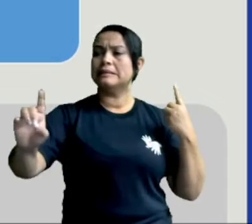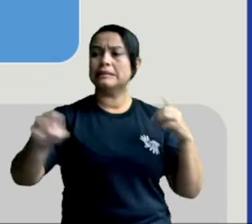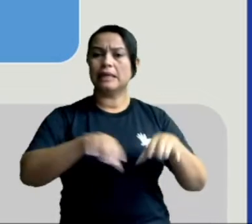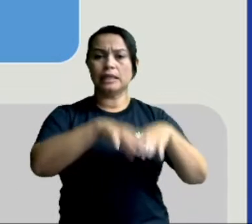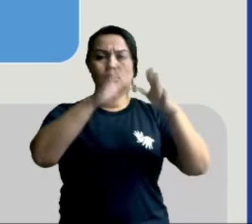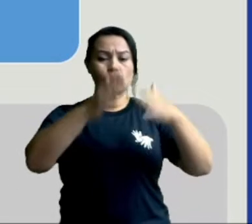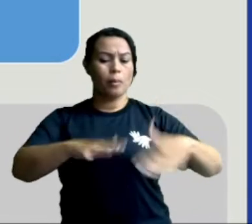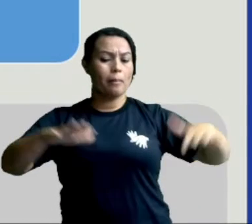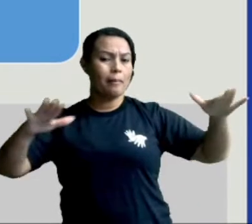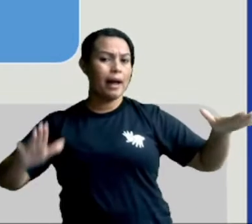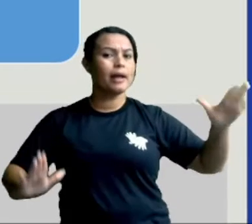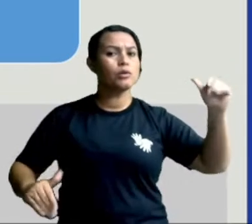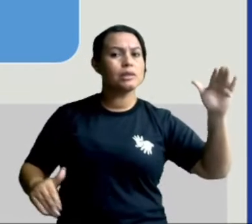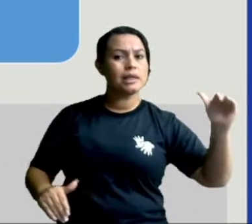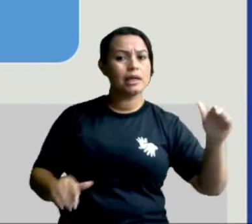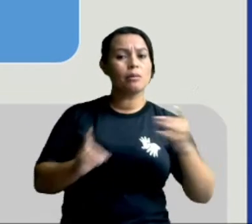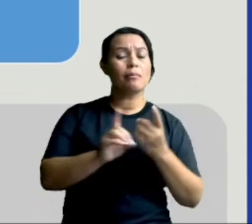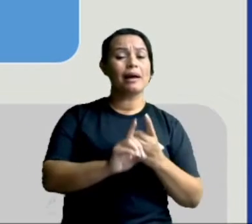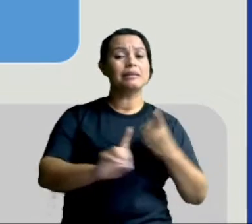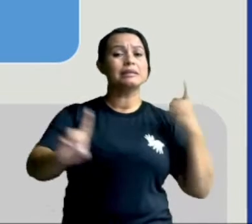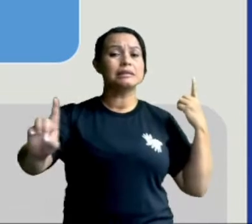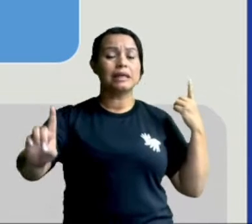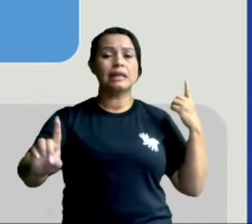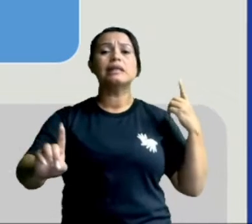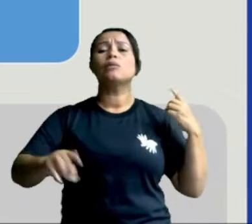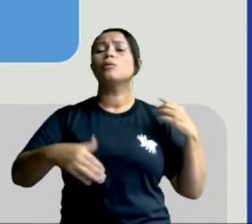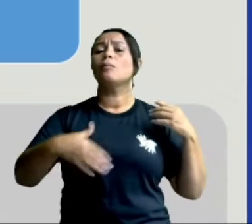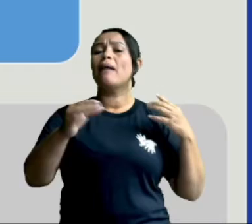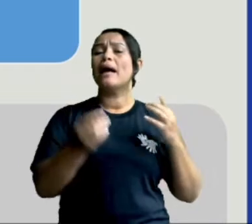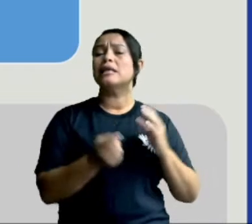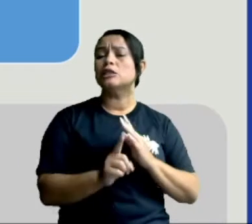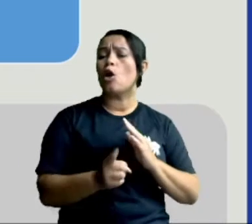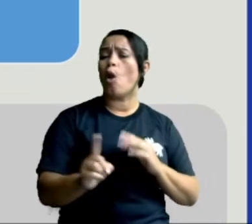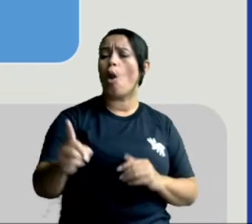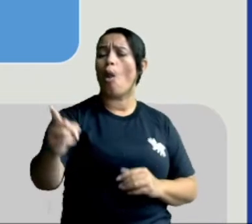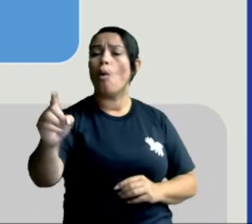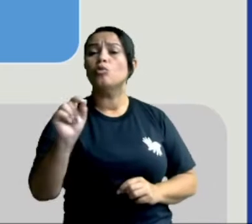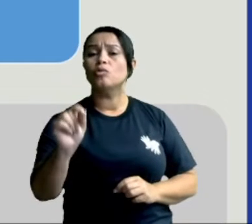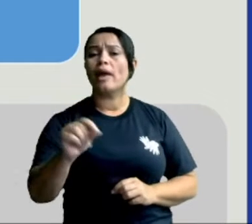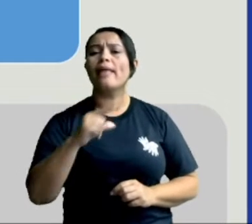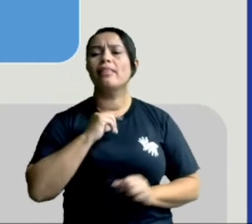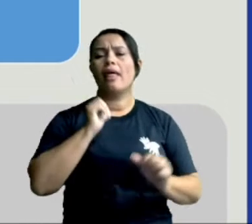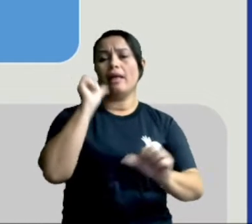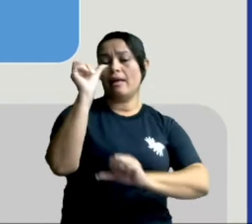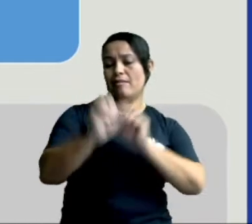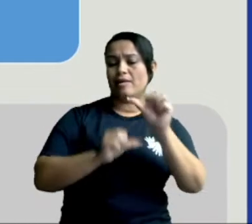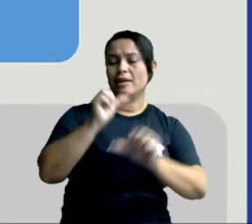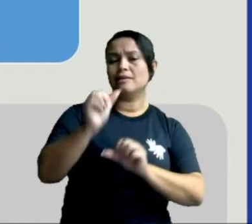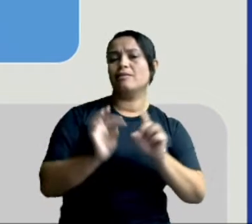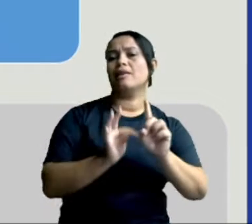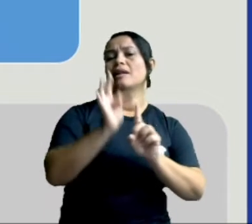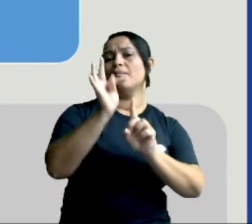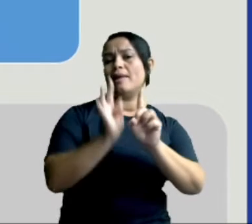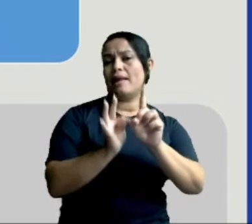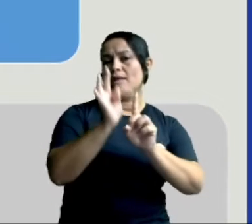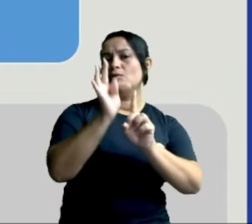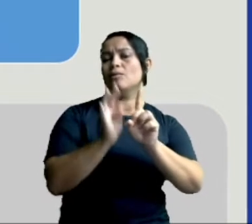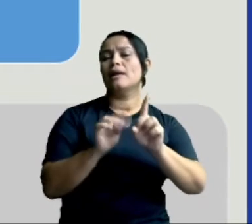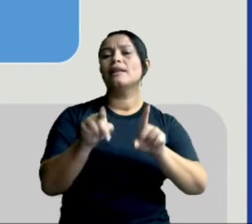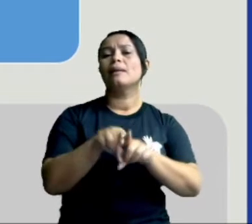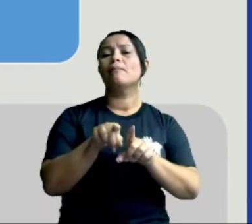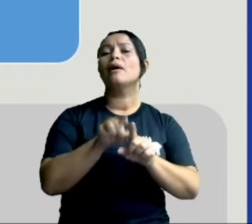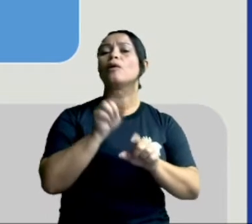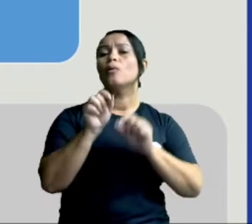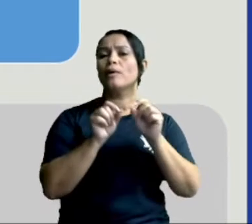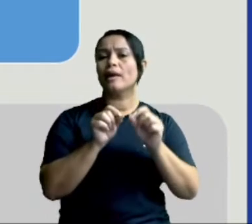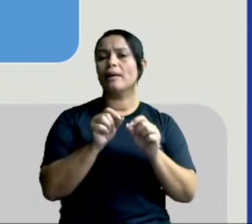do mar e do Oceano quanto mais distante do mar maior variação entre a temperatura EA